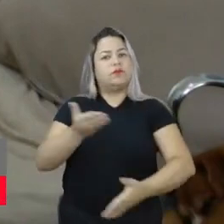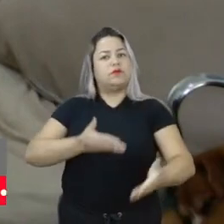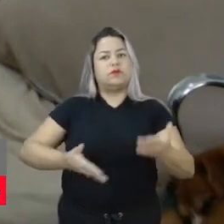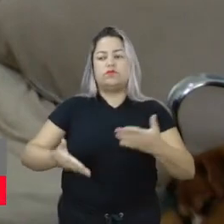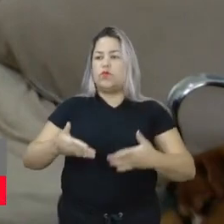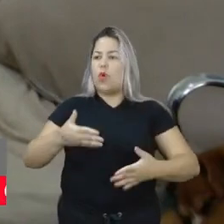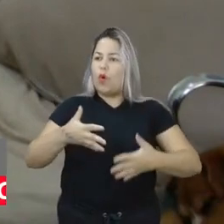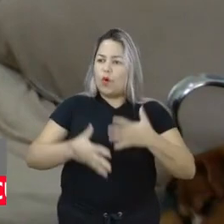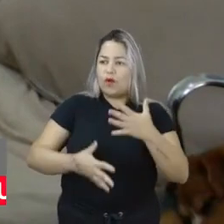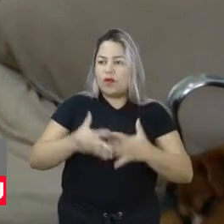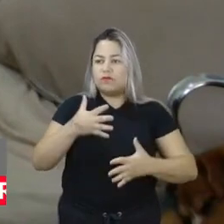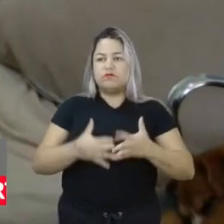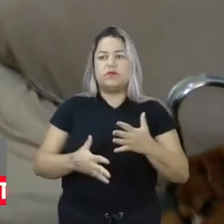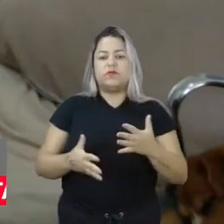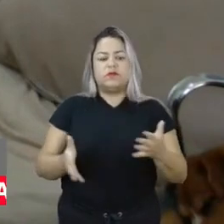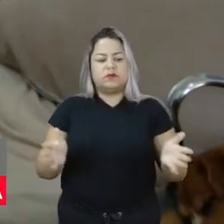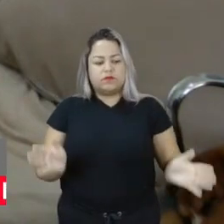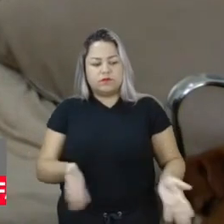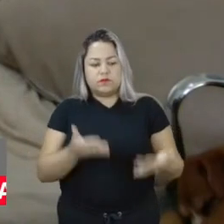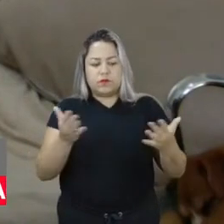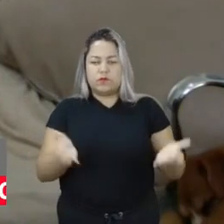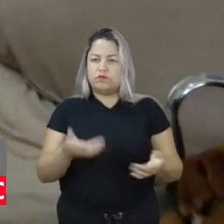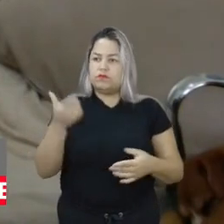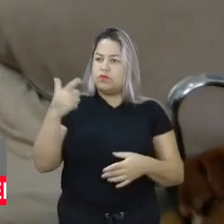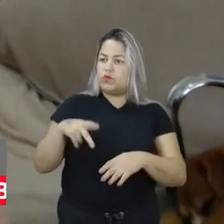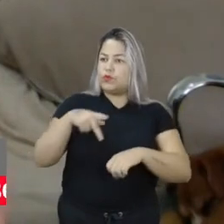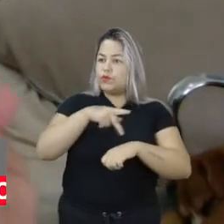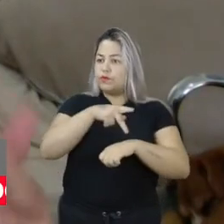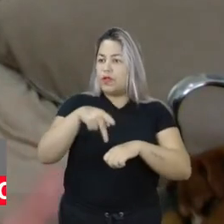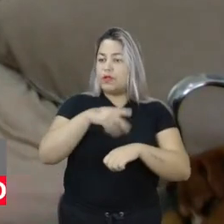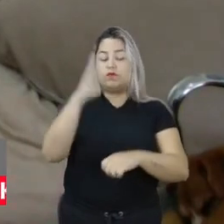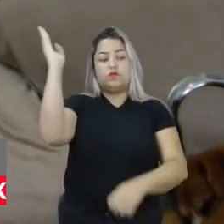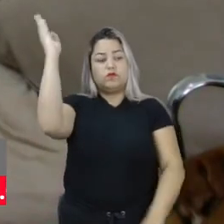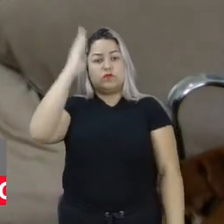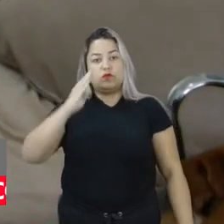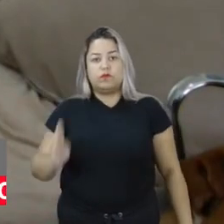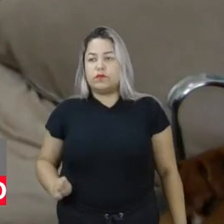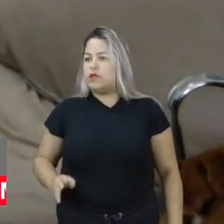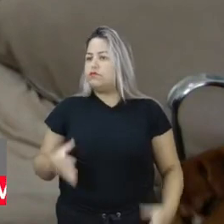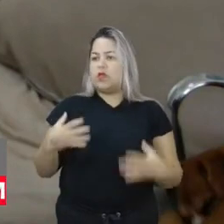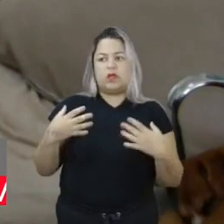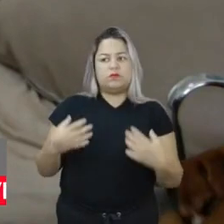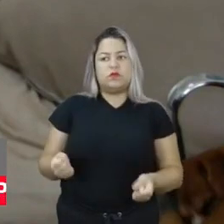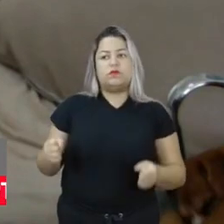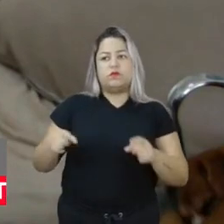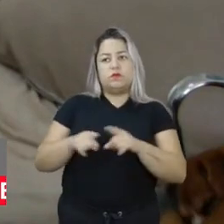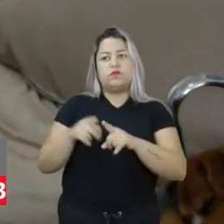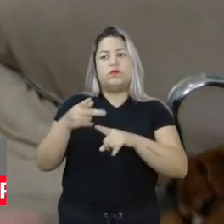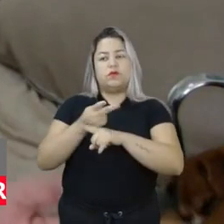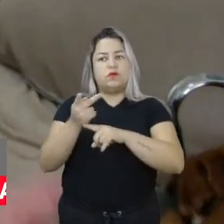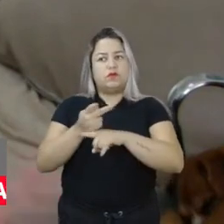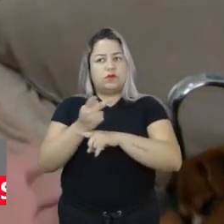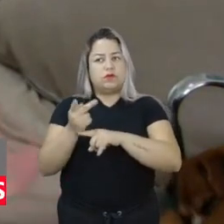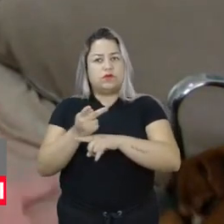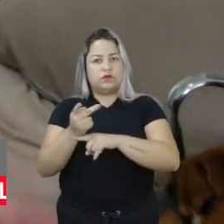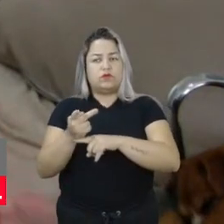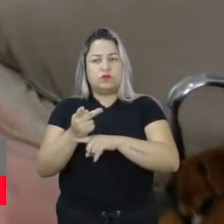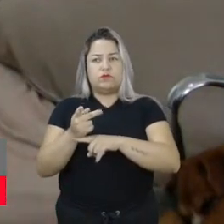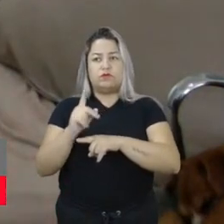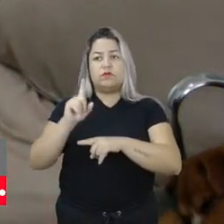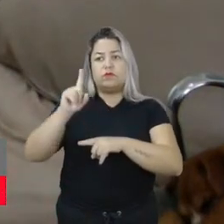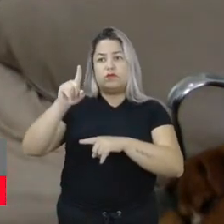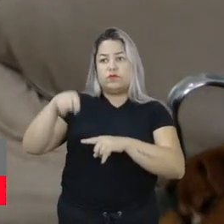conflitos impulsionados por nações estrangeiras. E mais, que o Brasil rejeita a busca de hegemonias,